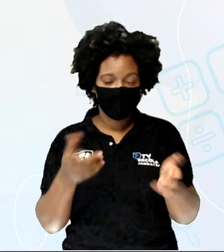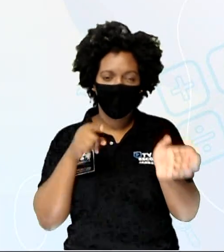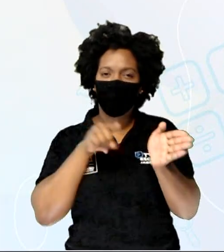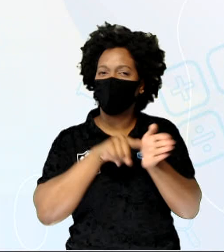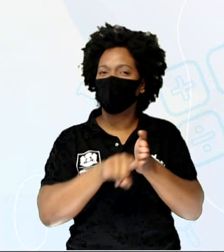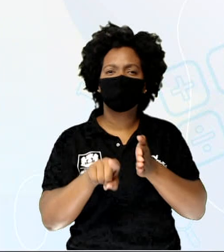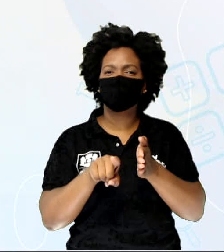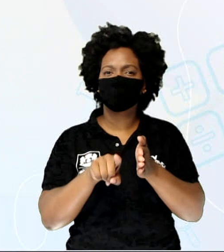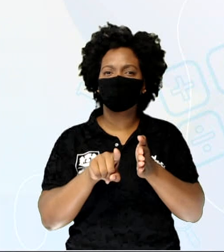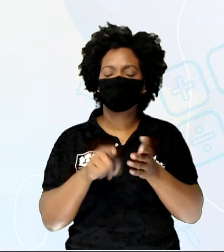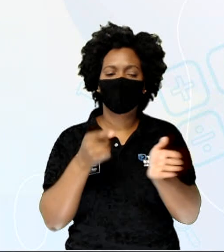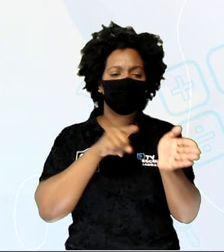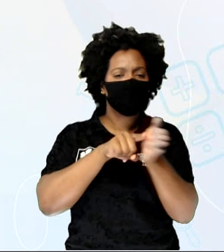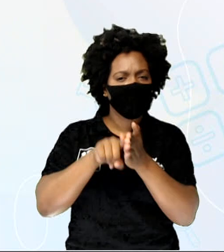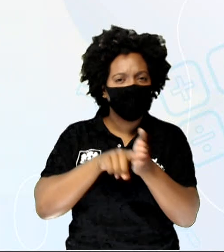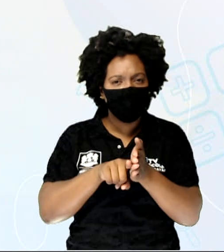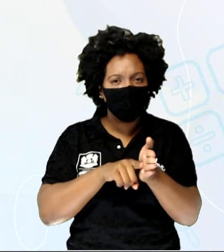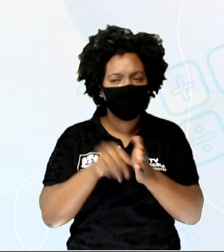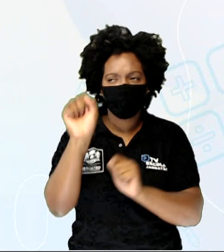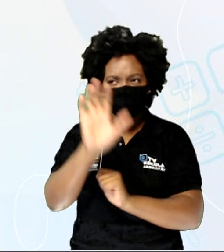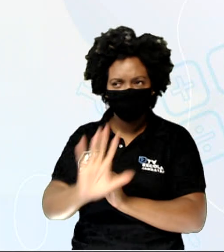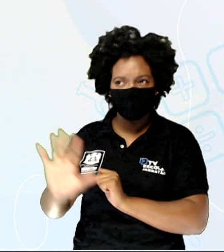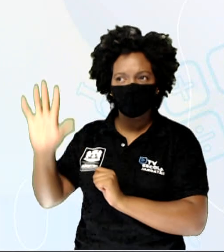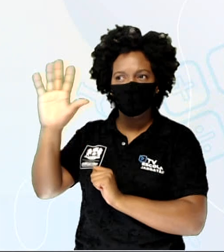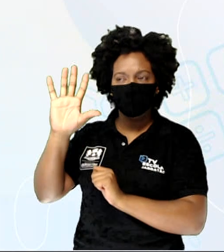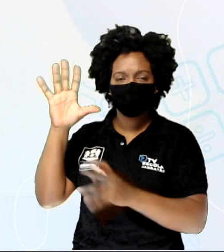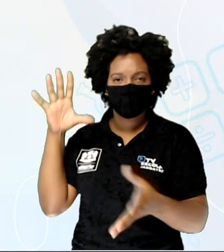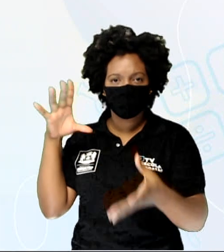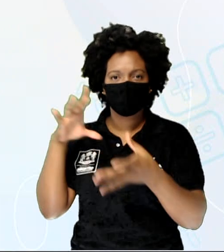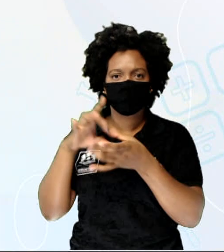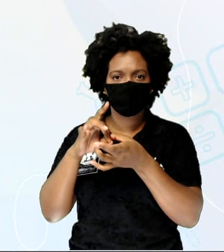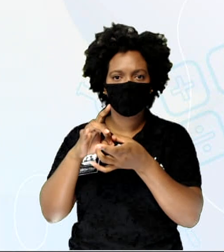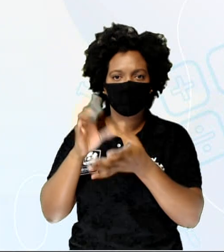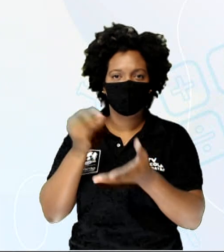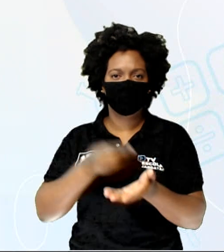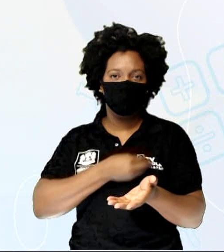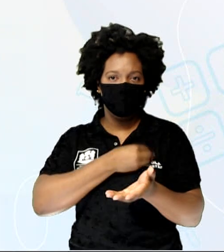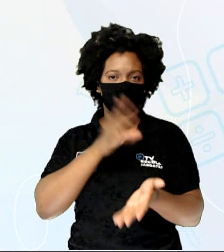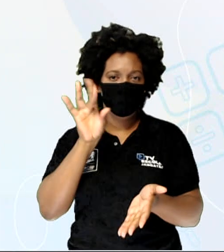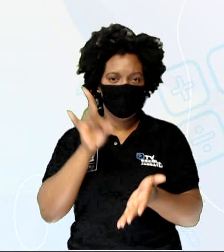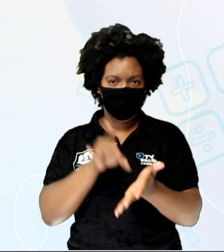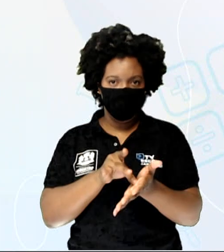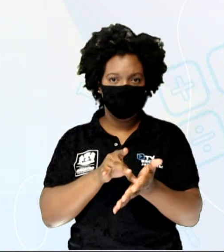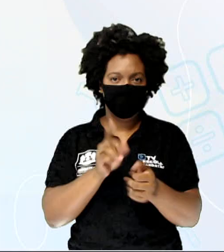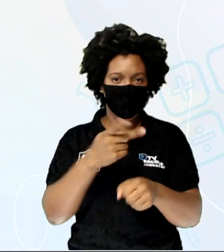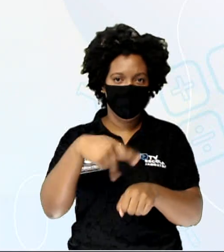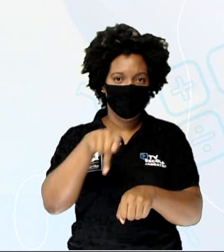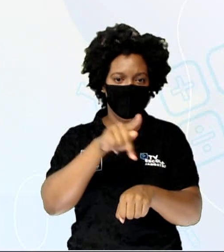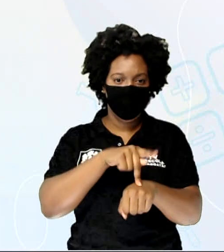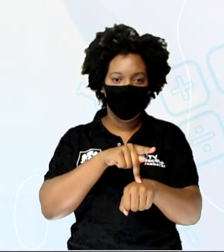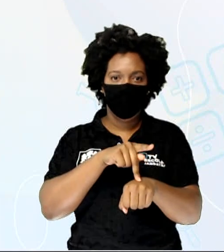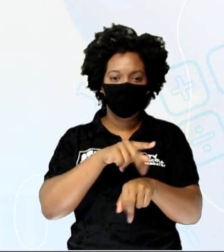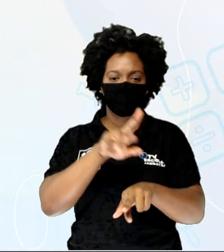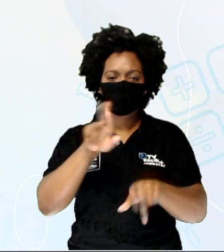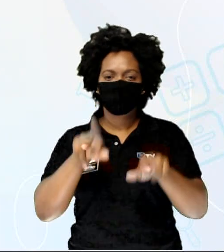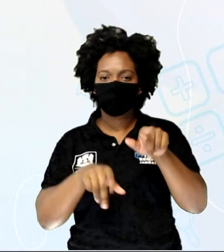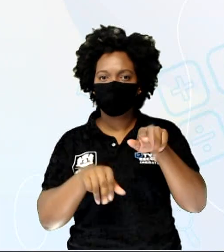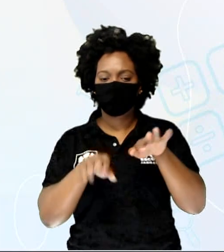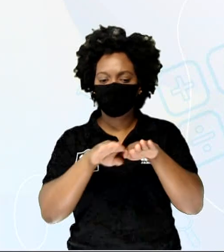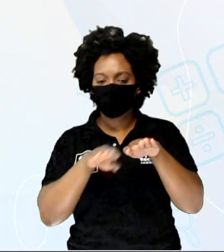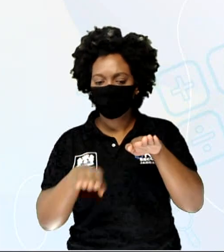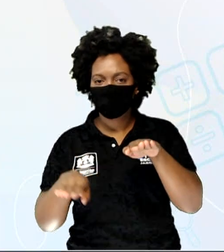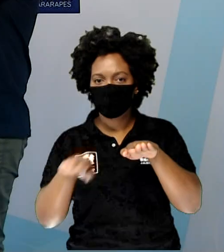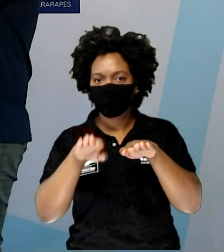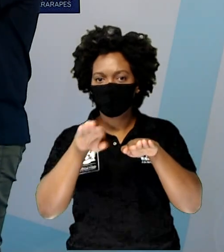perguntinha. Procure uma imagem que se associe à realidade econômica de países com diferentes níveis de desenvolvimento. Ou